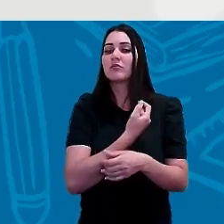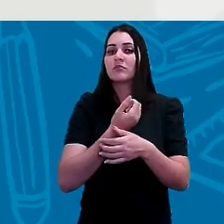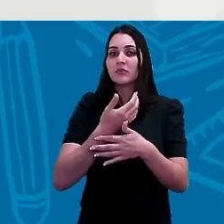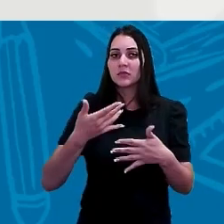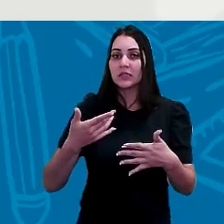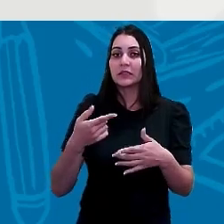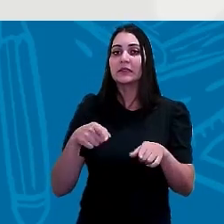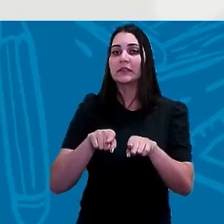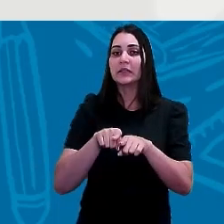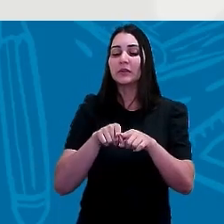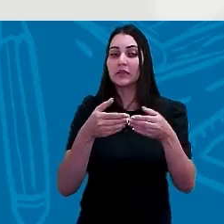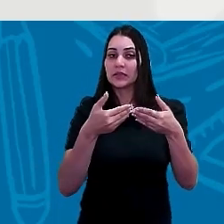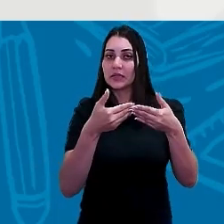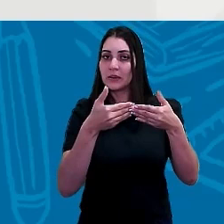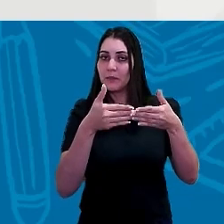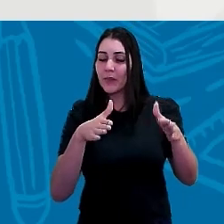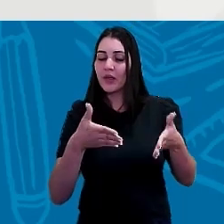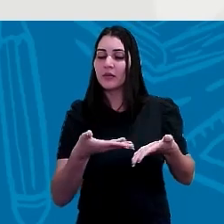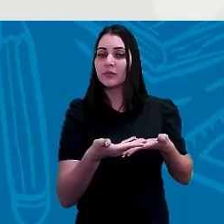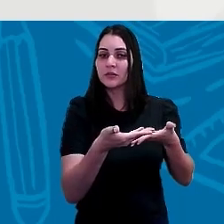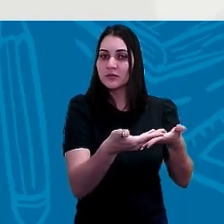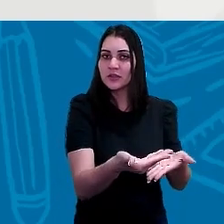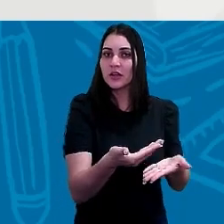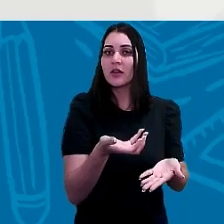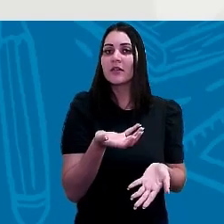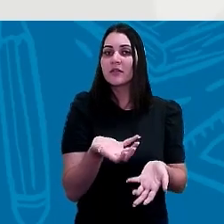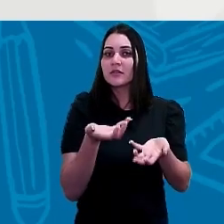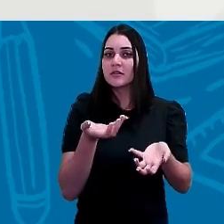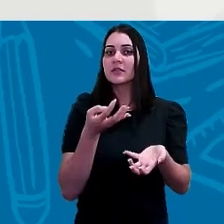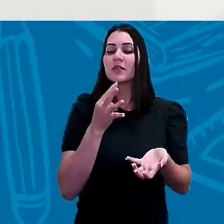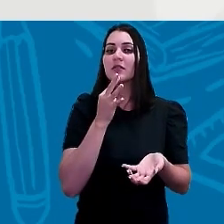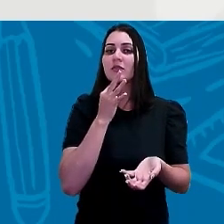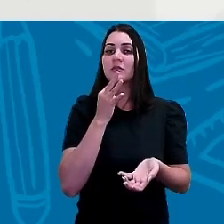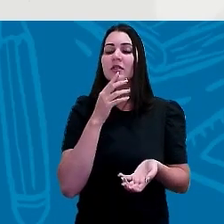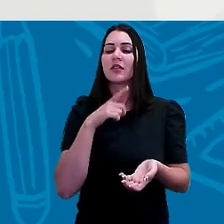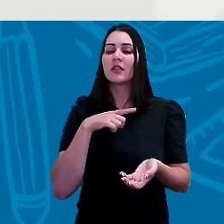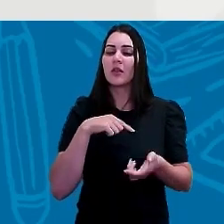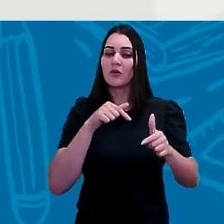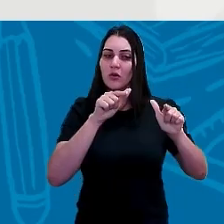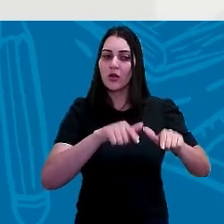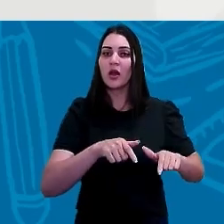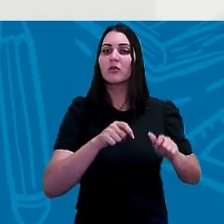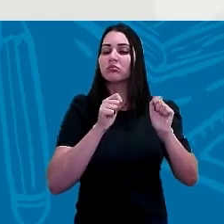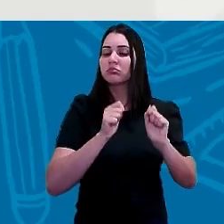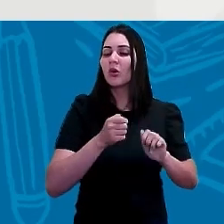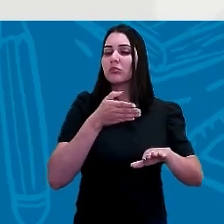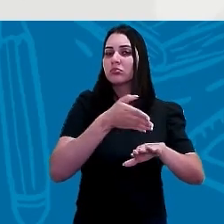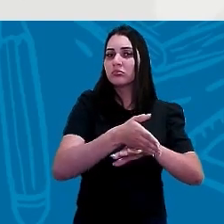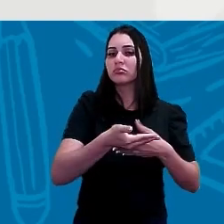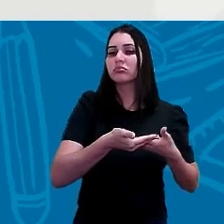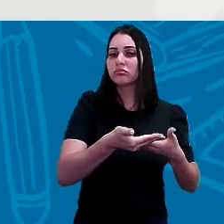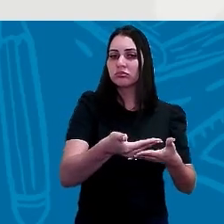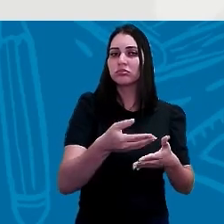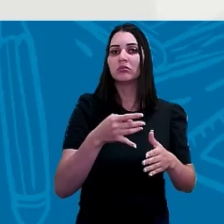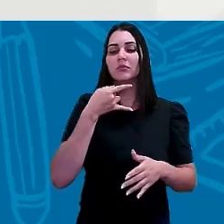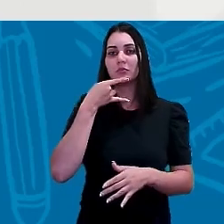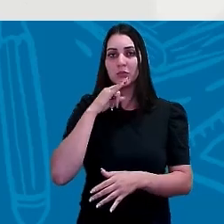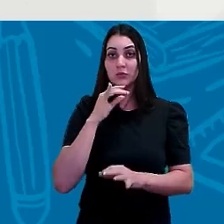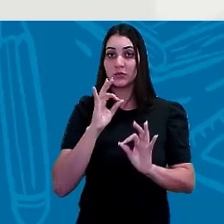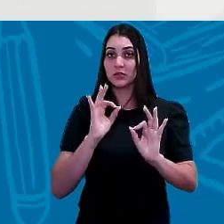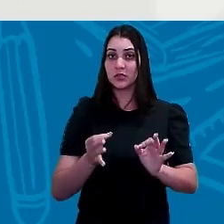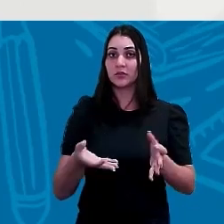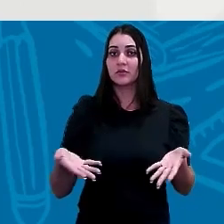está aberta à visitação, tá? Quem quiser ir conhecer, tem a parte de visitação lá das Engarrafamentos Pitu.